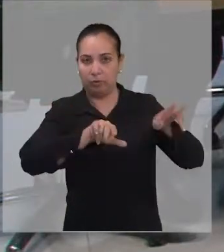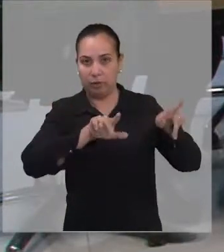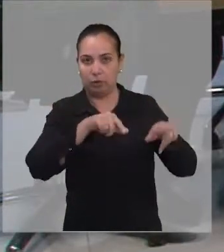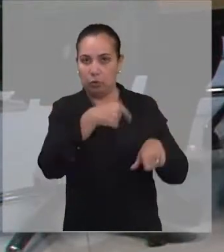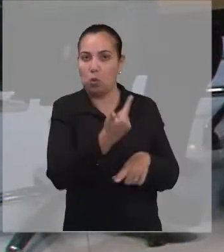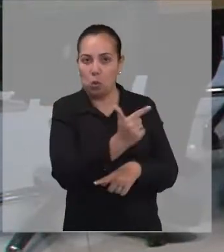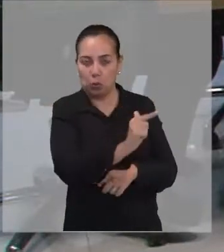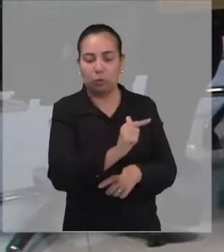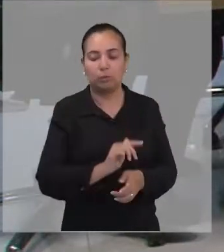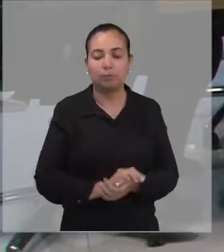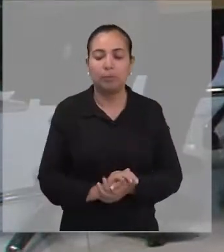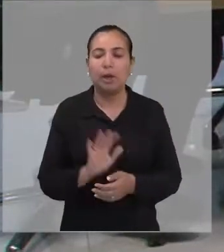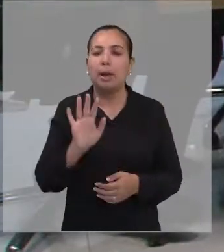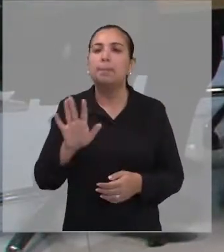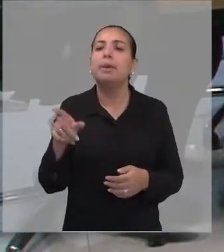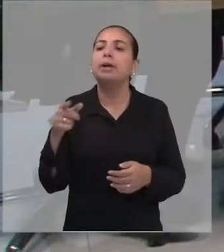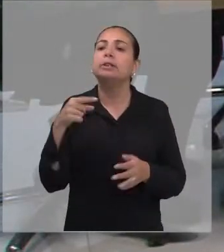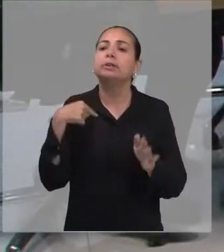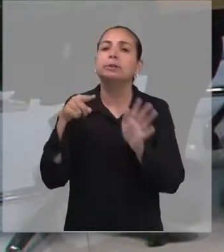Clésio Arruda?